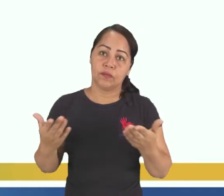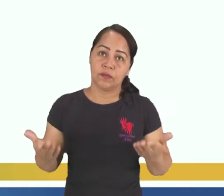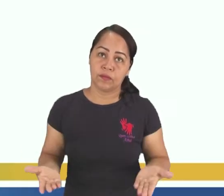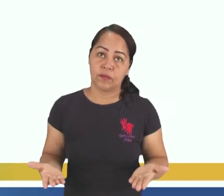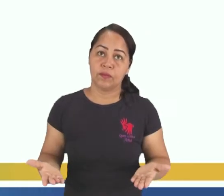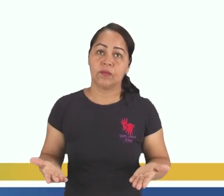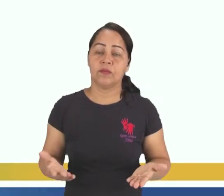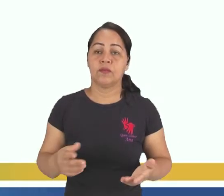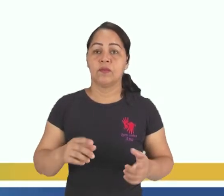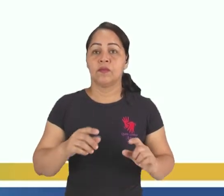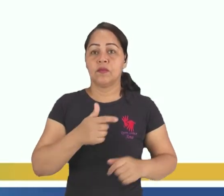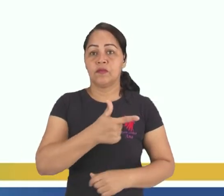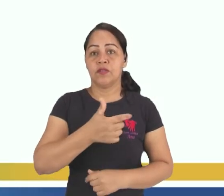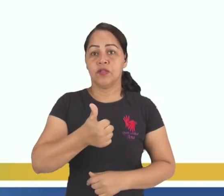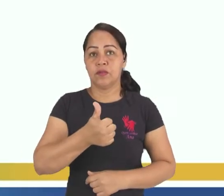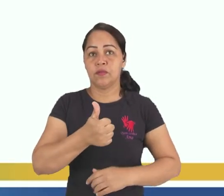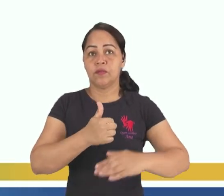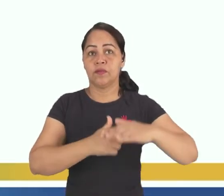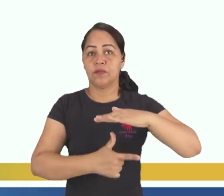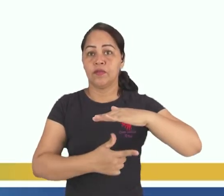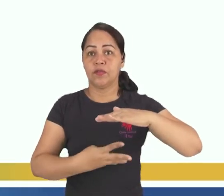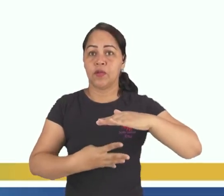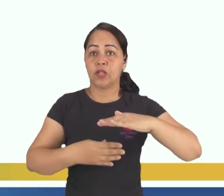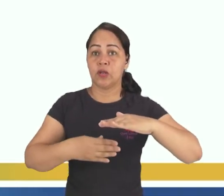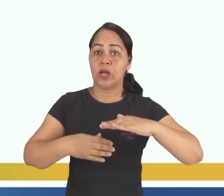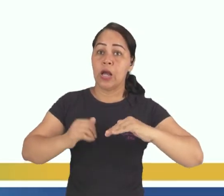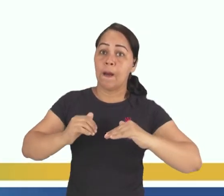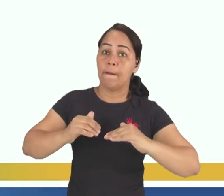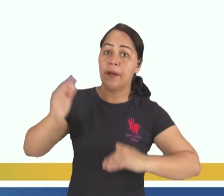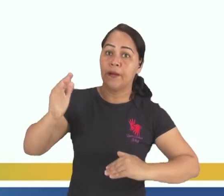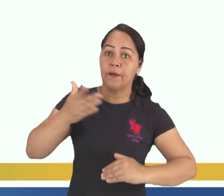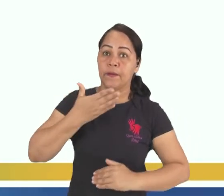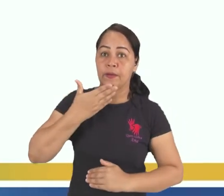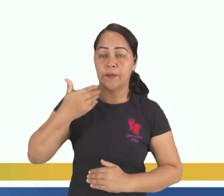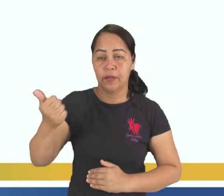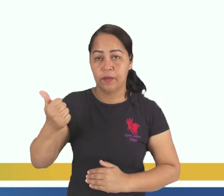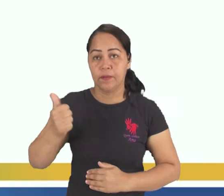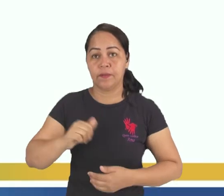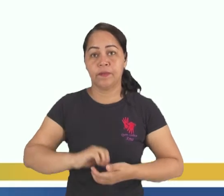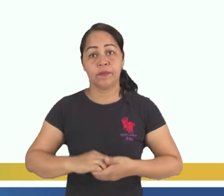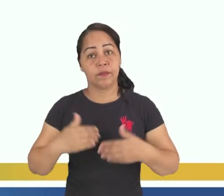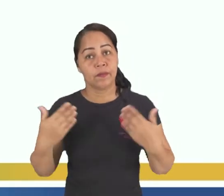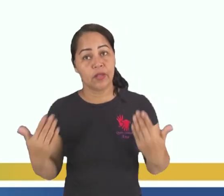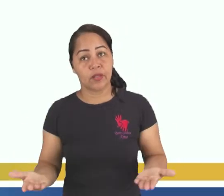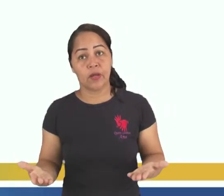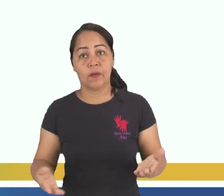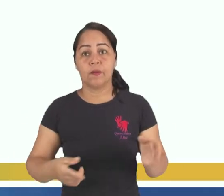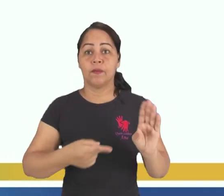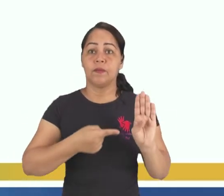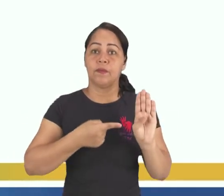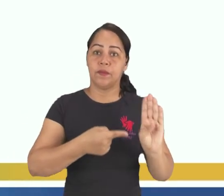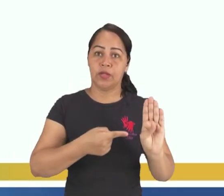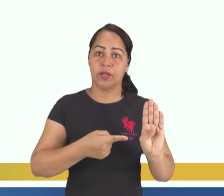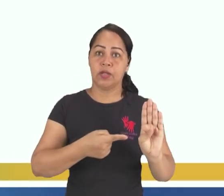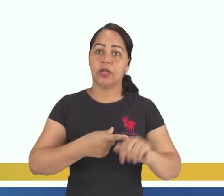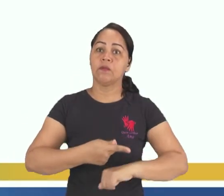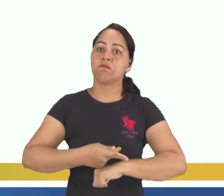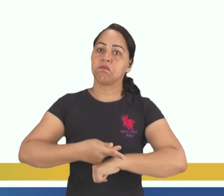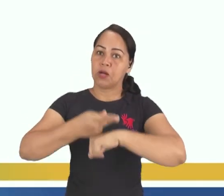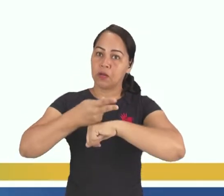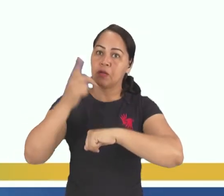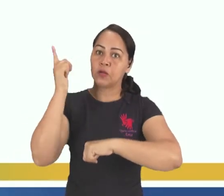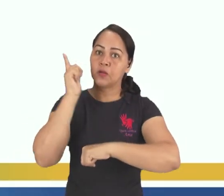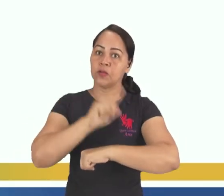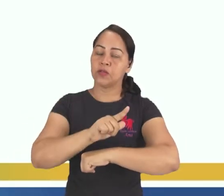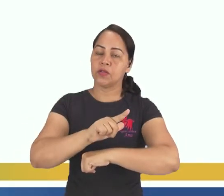esta fração aqui é maior que 20 sobre 24. Isso quer dizer que a equipe B, ela é, de fato, a campeã. E aí